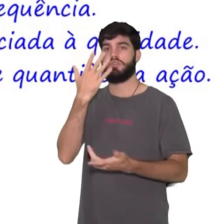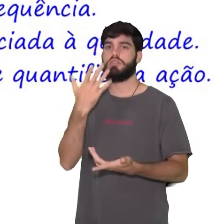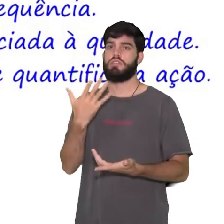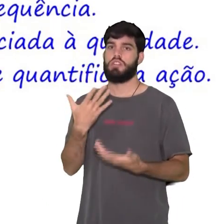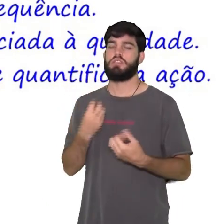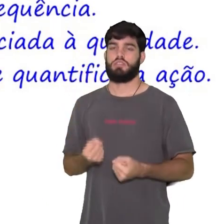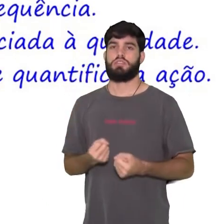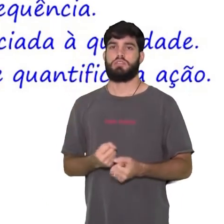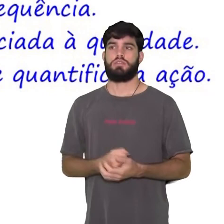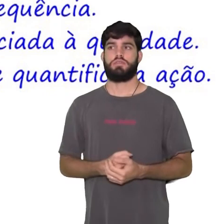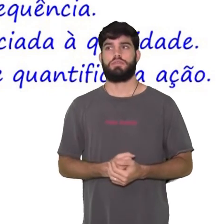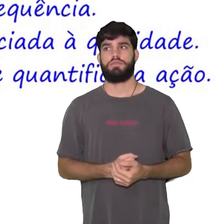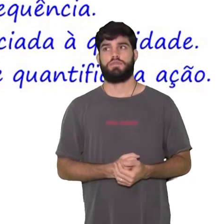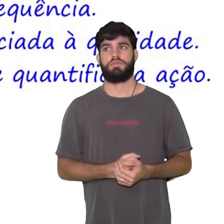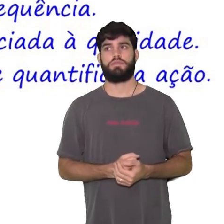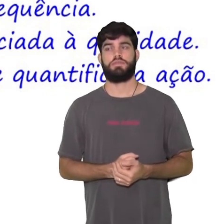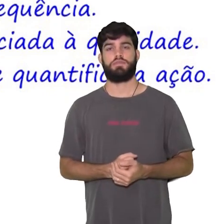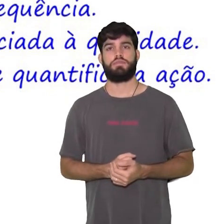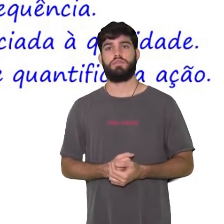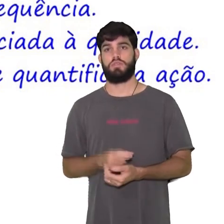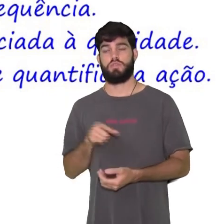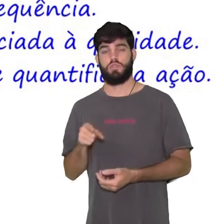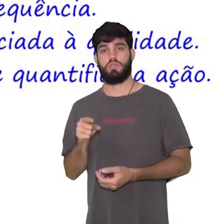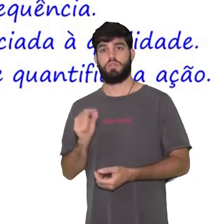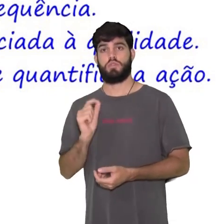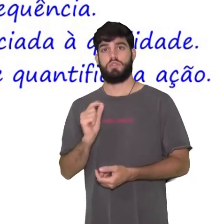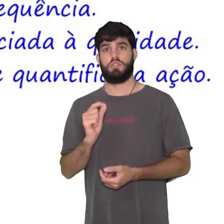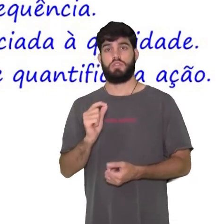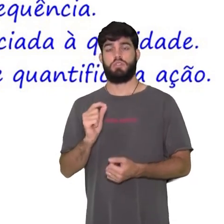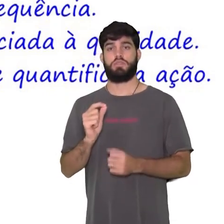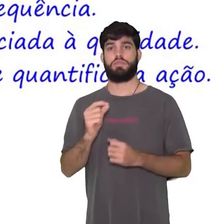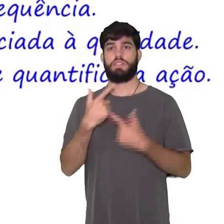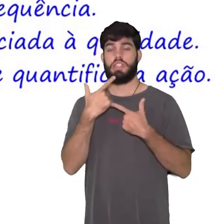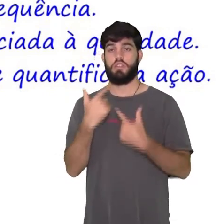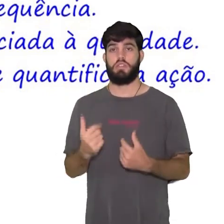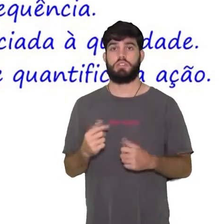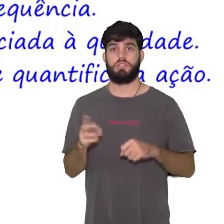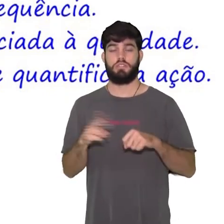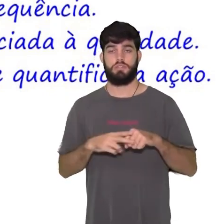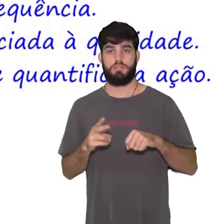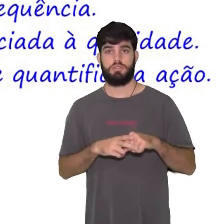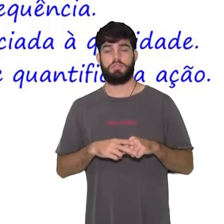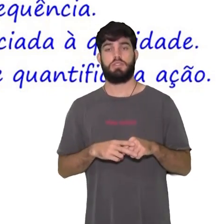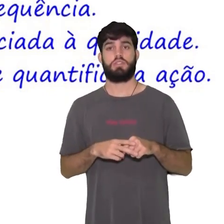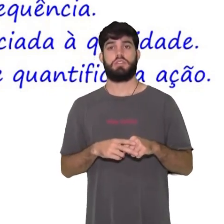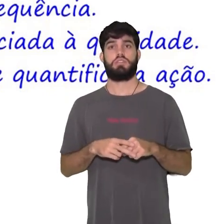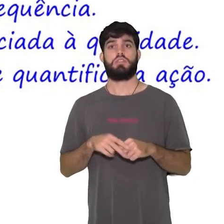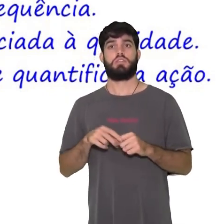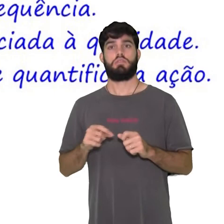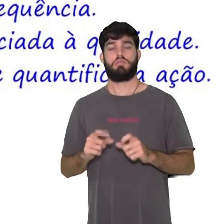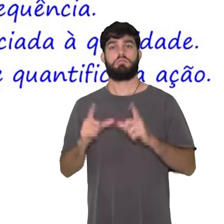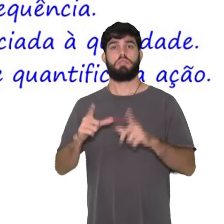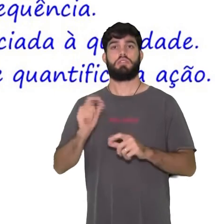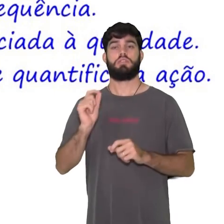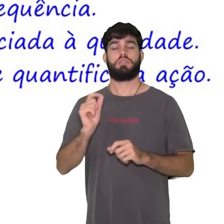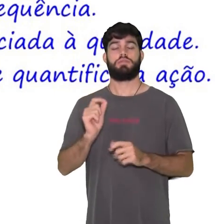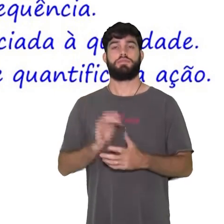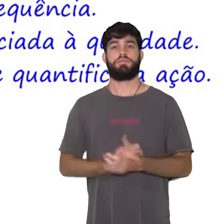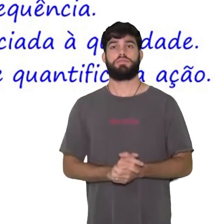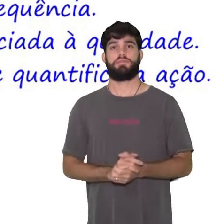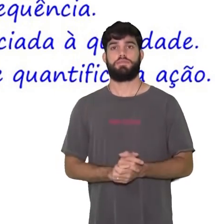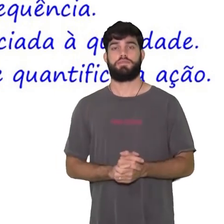ao consumidor do mercado gráfico. O recurso da linguagem verbal que contribui para esse destaque é o emprego de